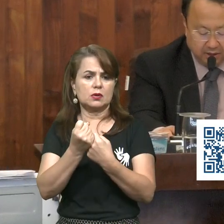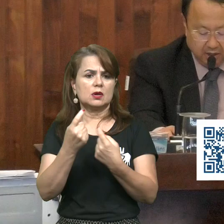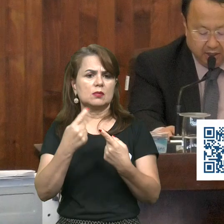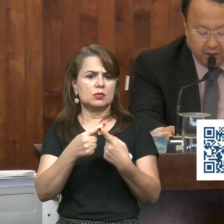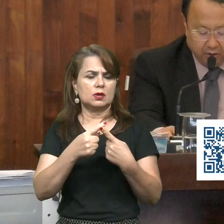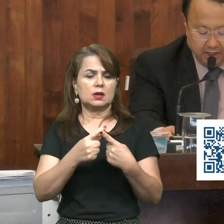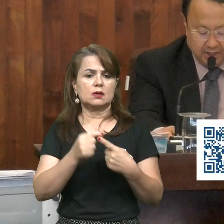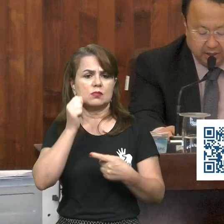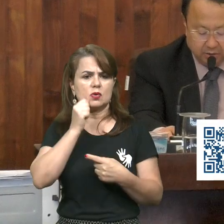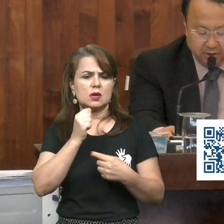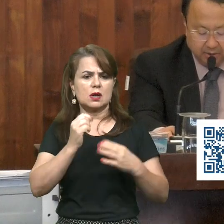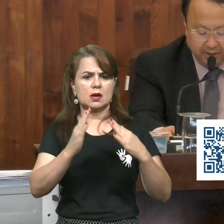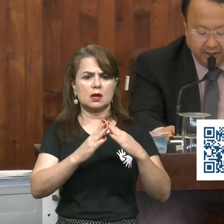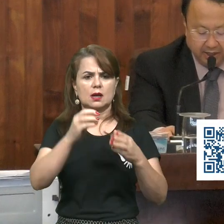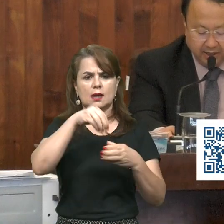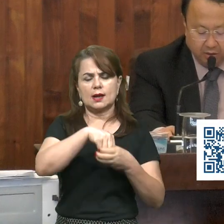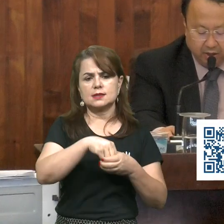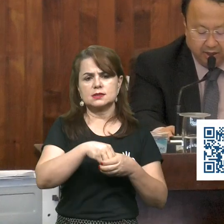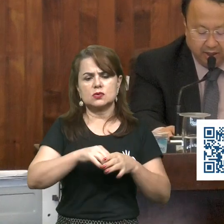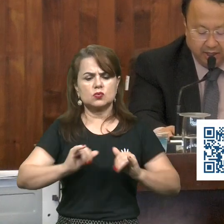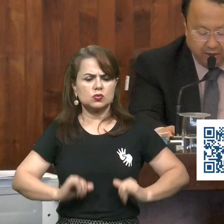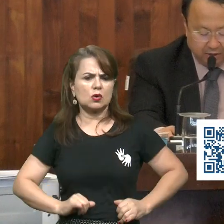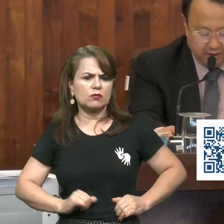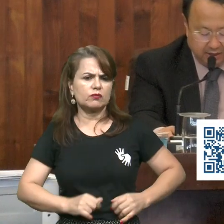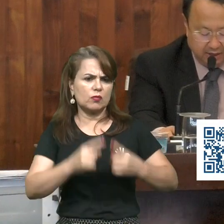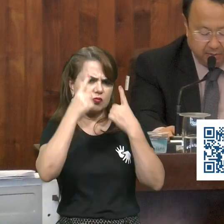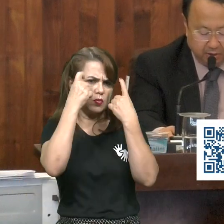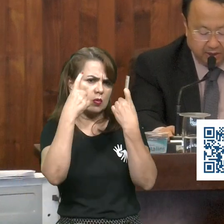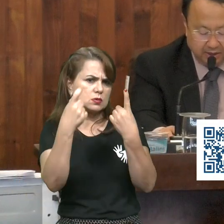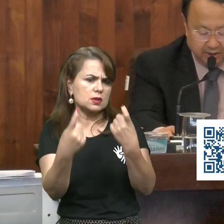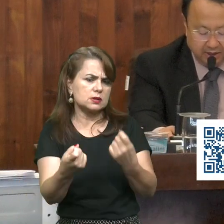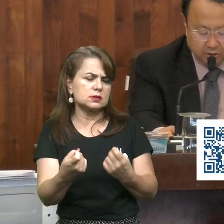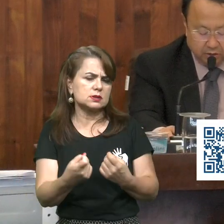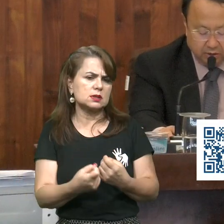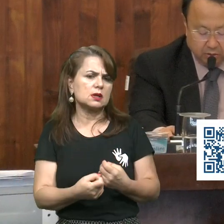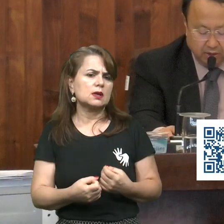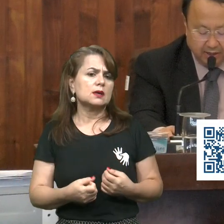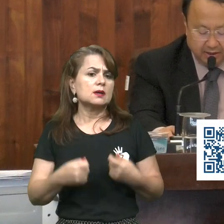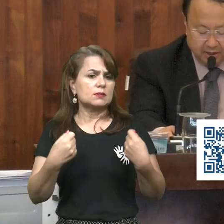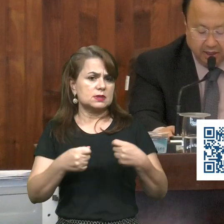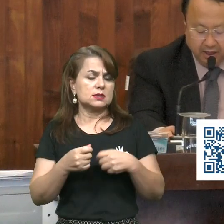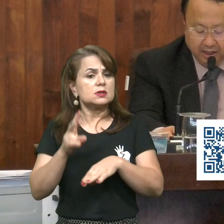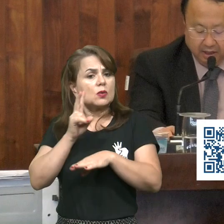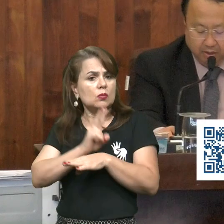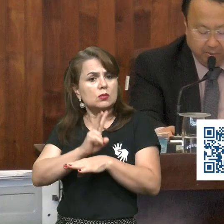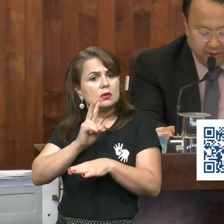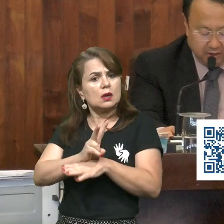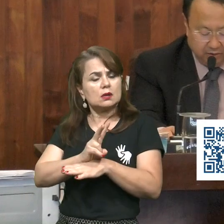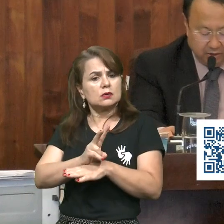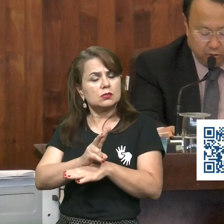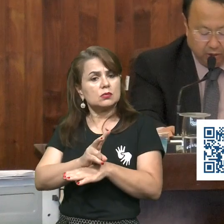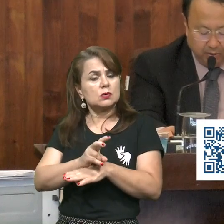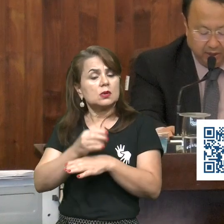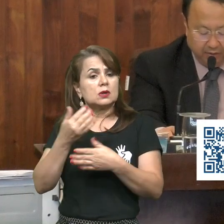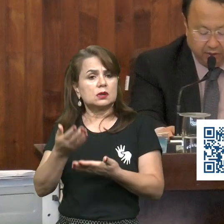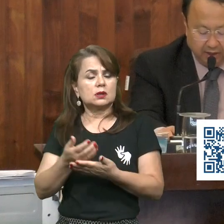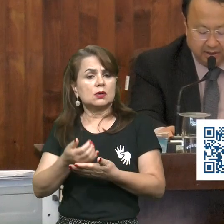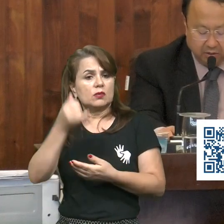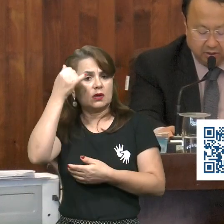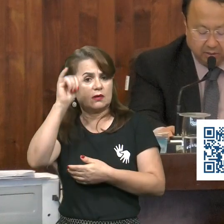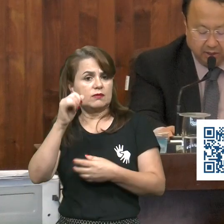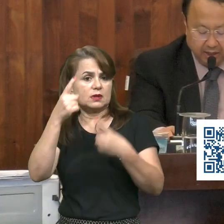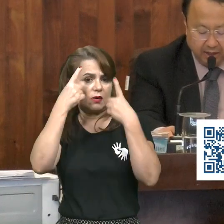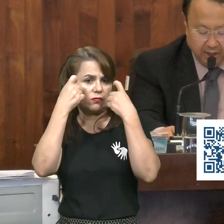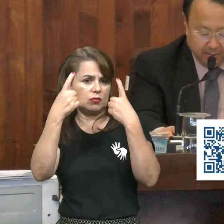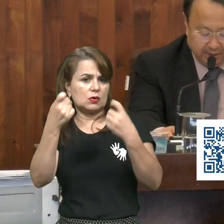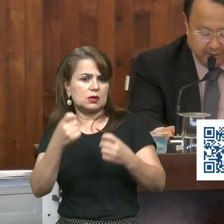doméstica. Reconhecemos de maneira categórica a urgência e a importância de ações como esta, que não apenas visam coibir a violência